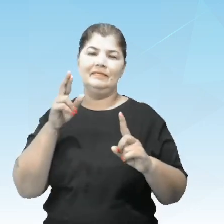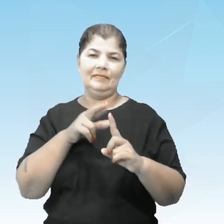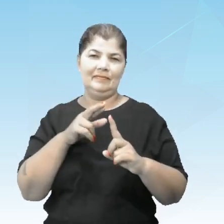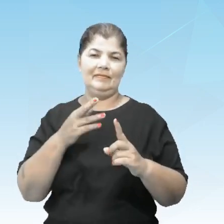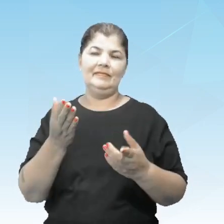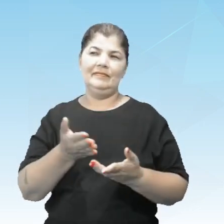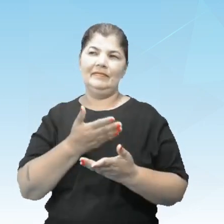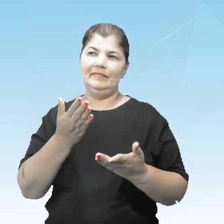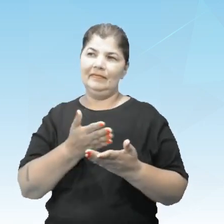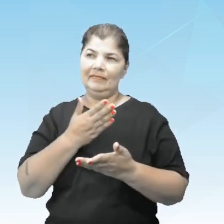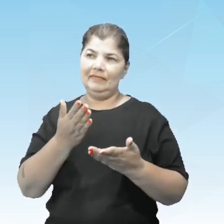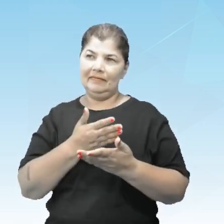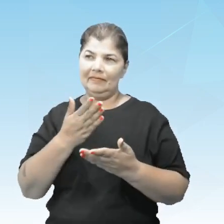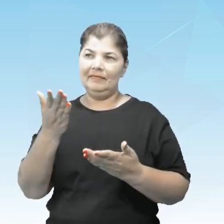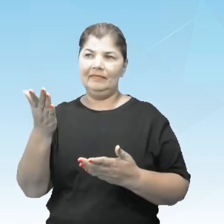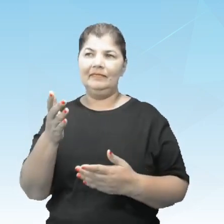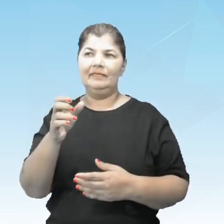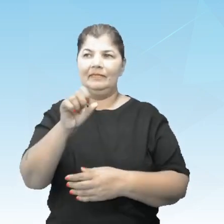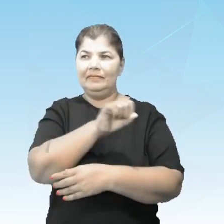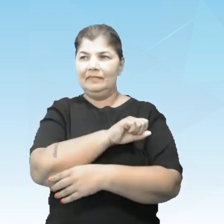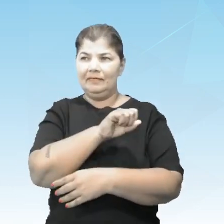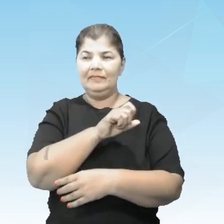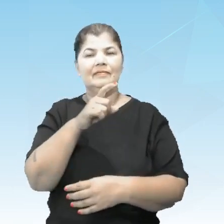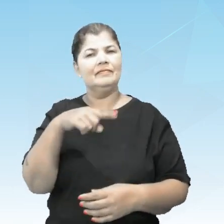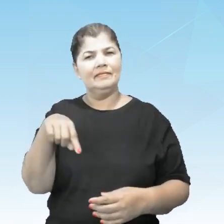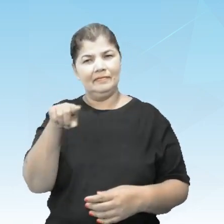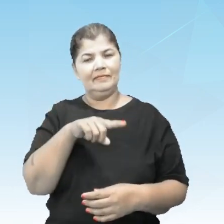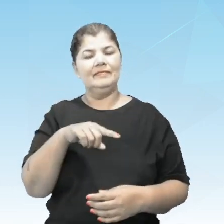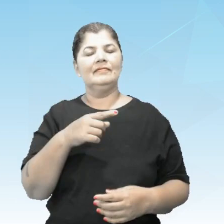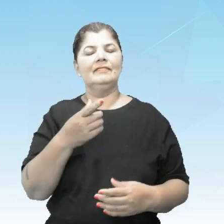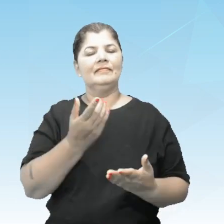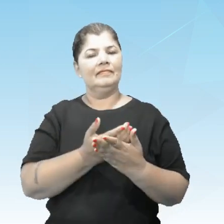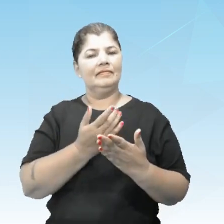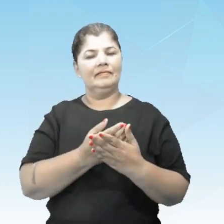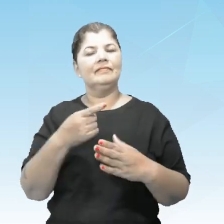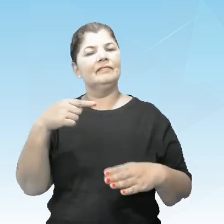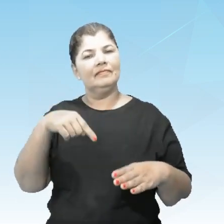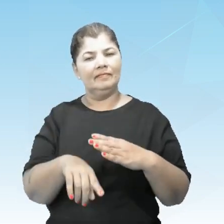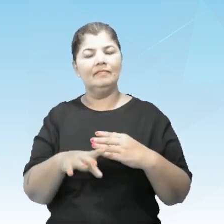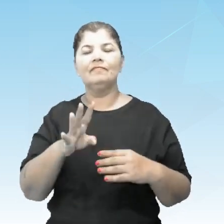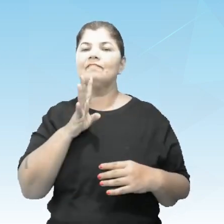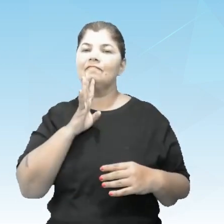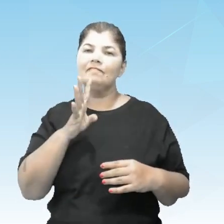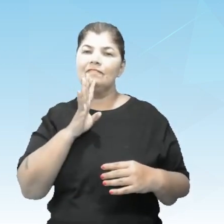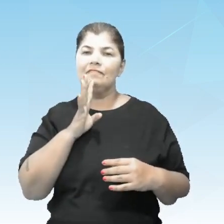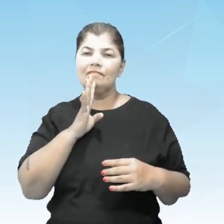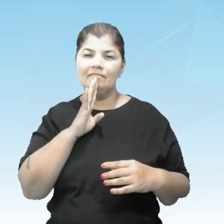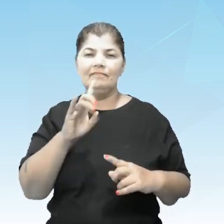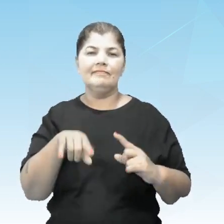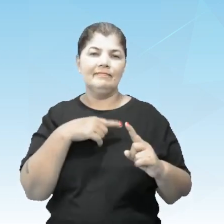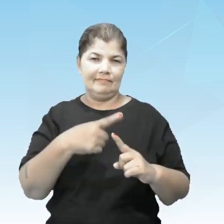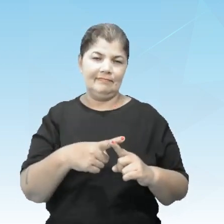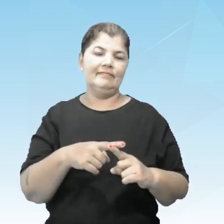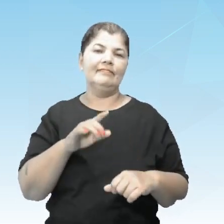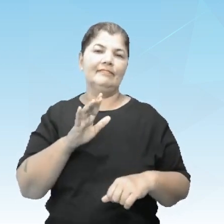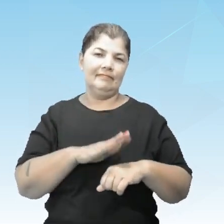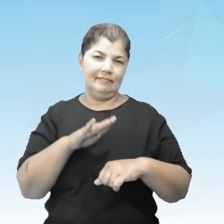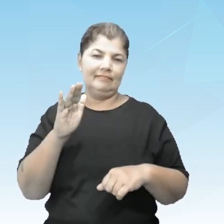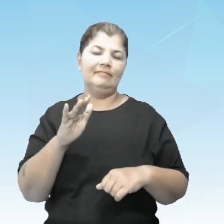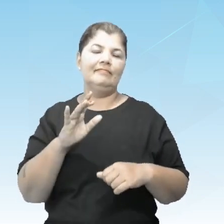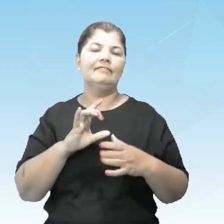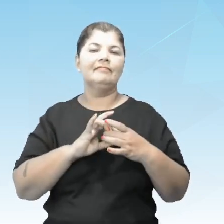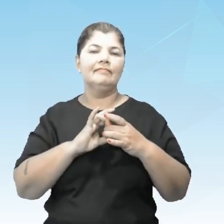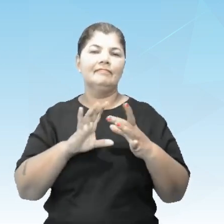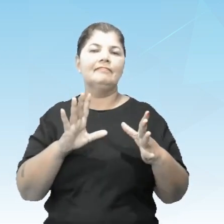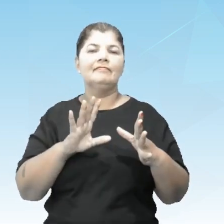nosso livro, né, do 8º ano, para vocês aprofundarem o conhecimento sobre